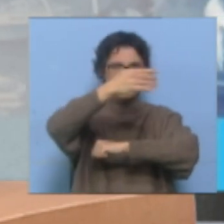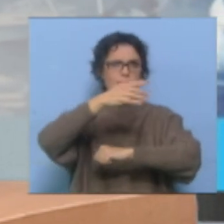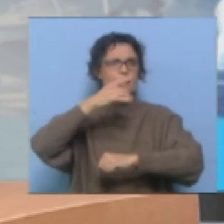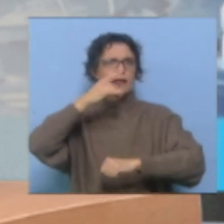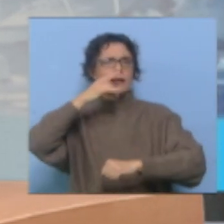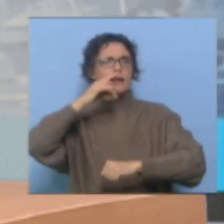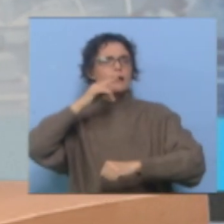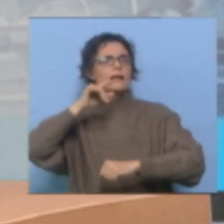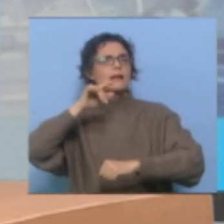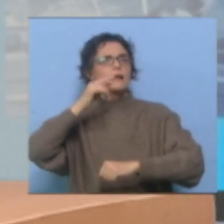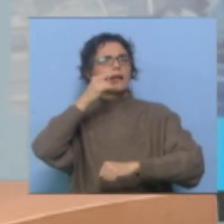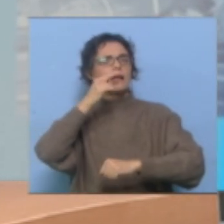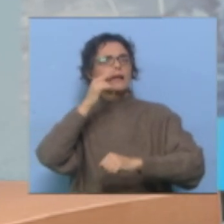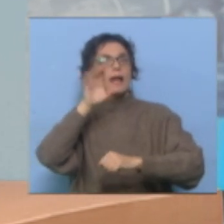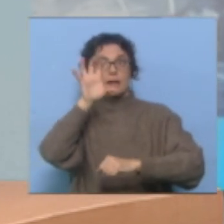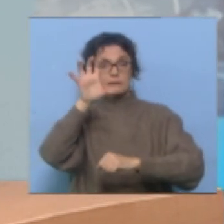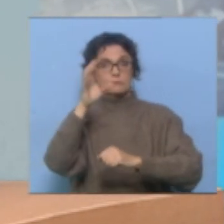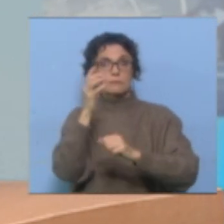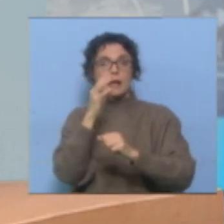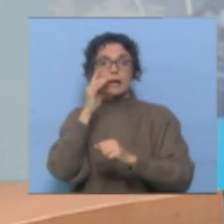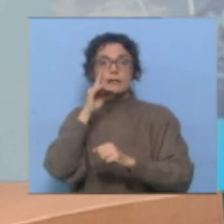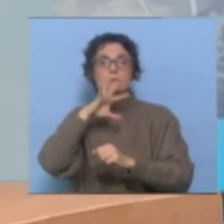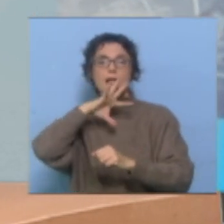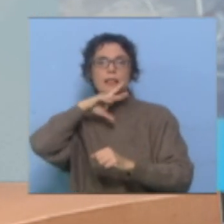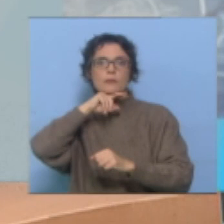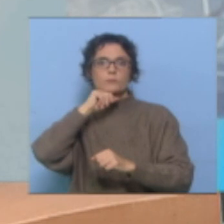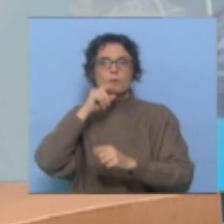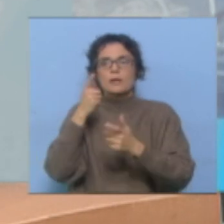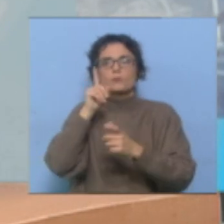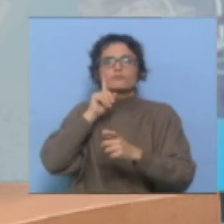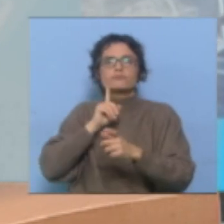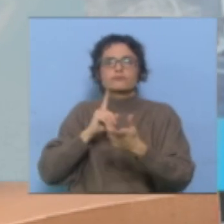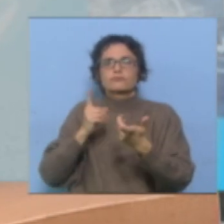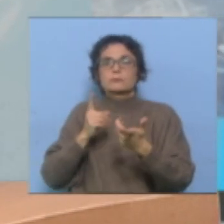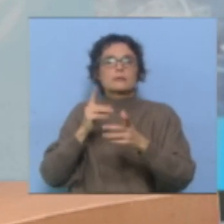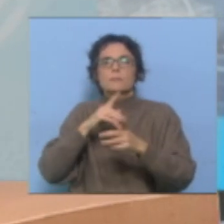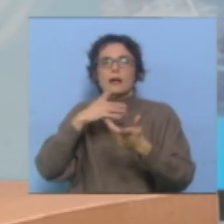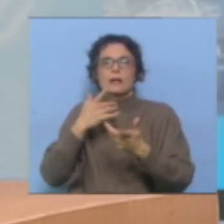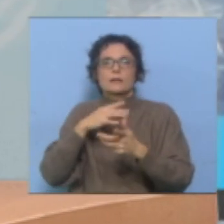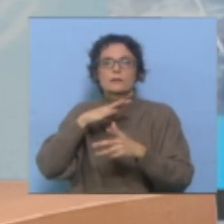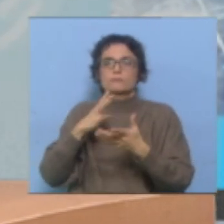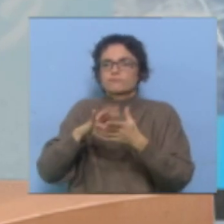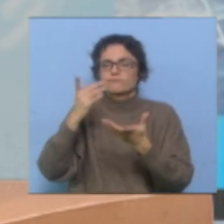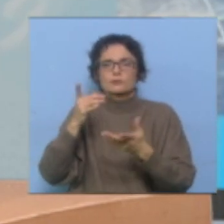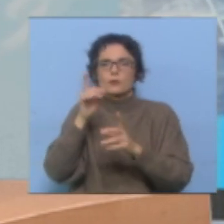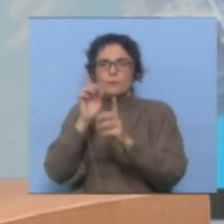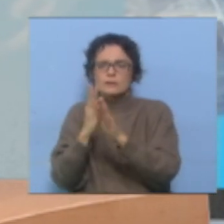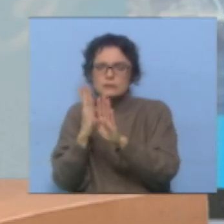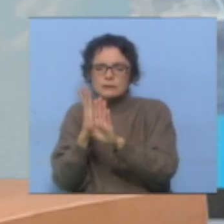envergonhavam porque eram mães e tinham o seu filho na cadeia. Faziam filas enormes debaixo do temporal, calor ou chuva, e que ele observava